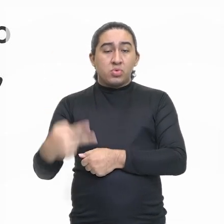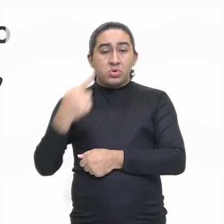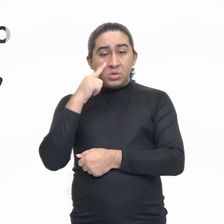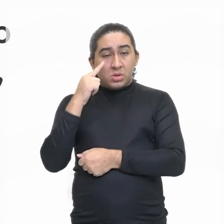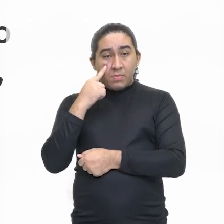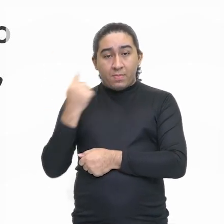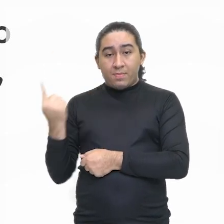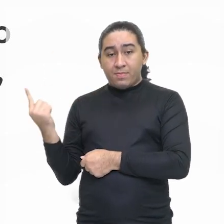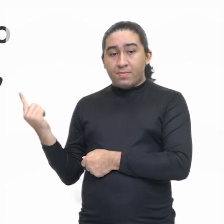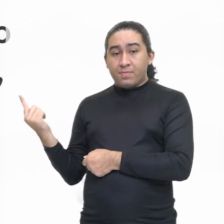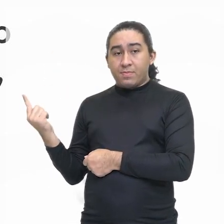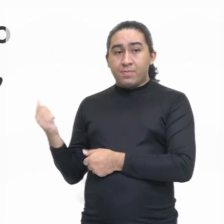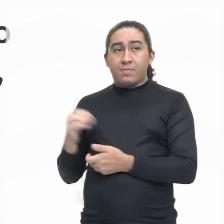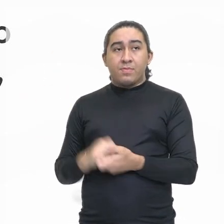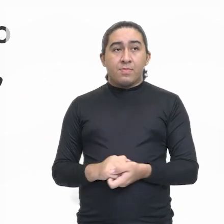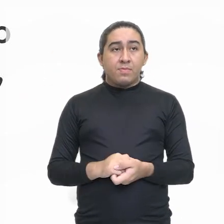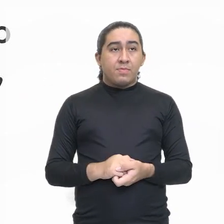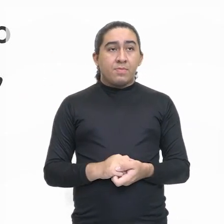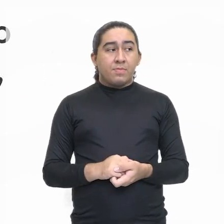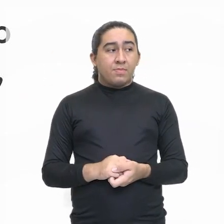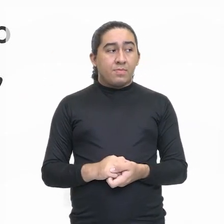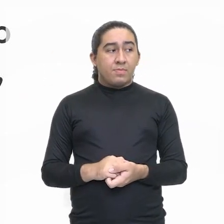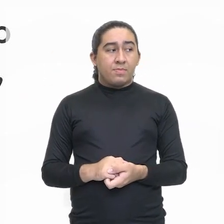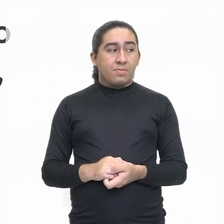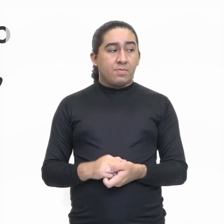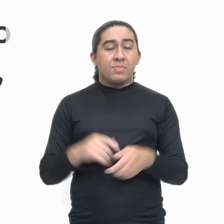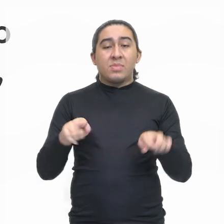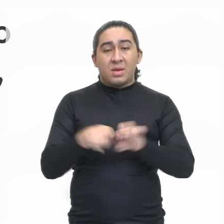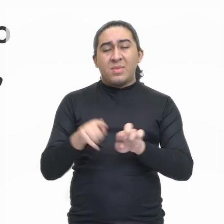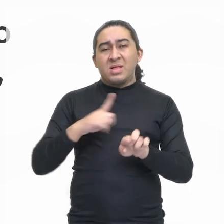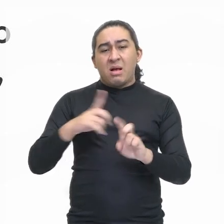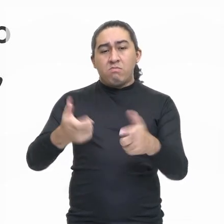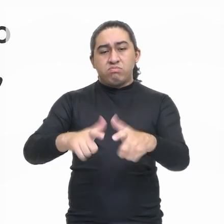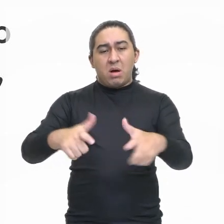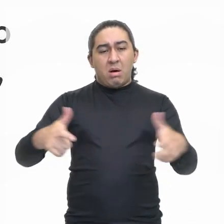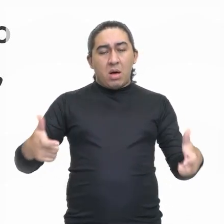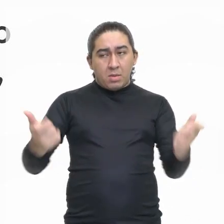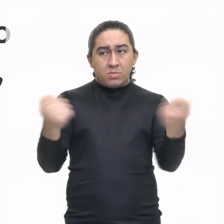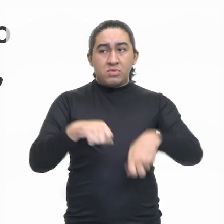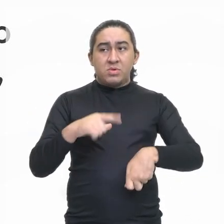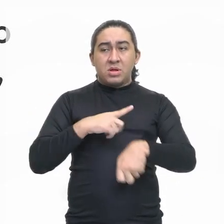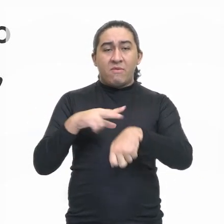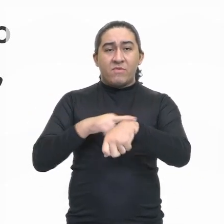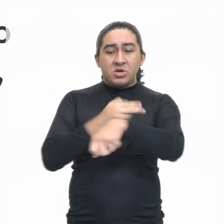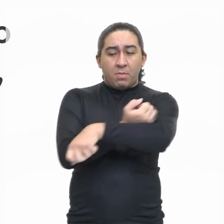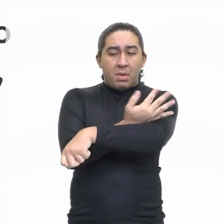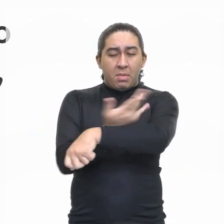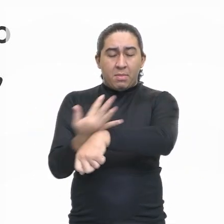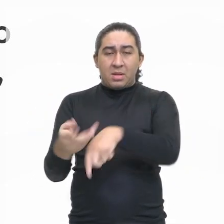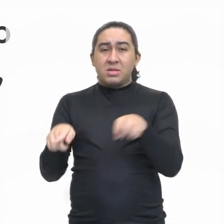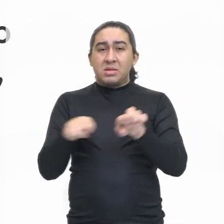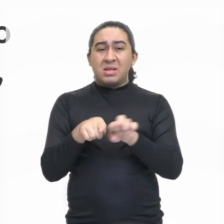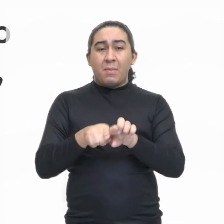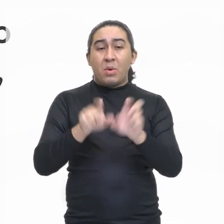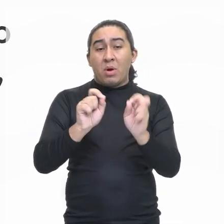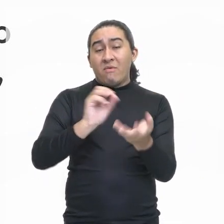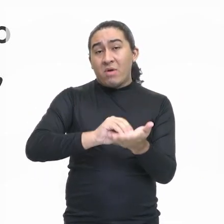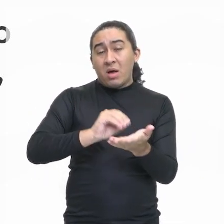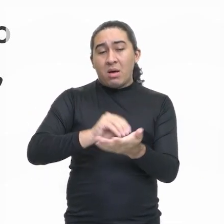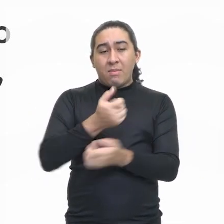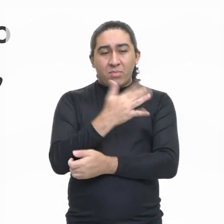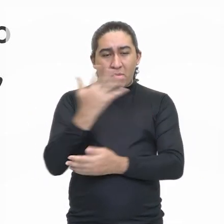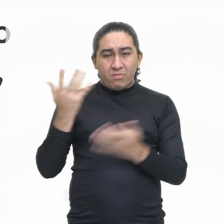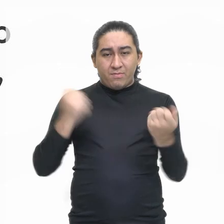né, como grandes extensões de gramíneas e muito poucas árvores aí